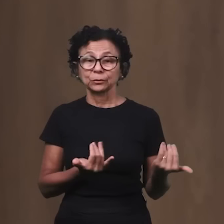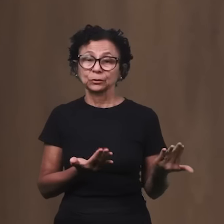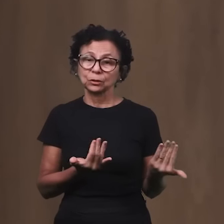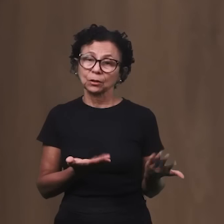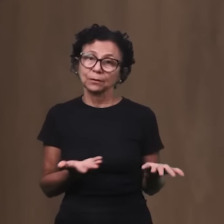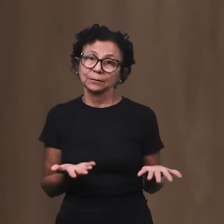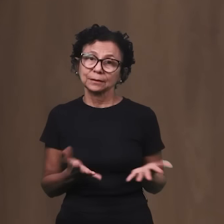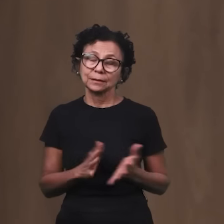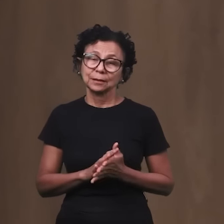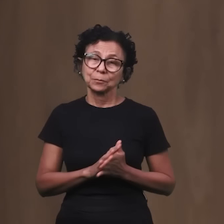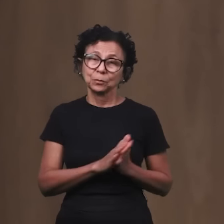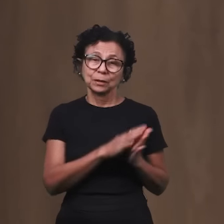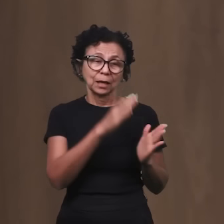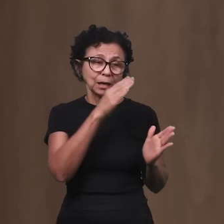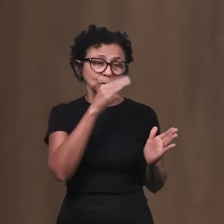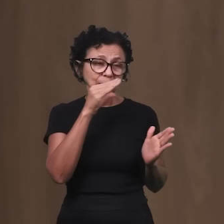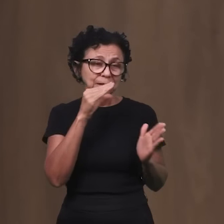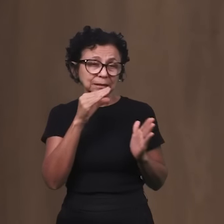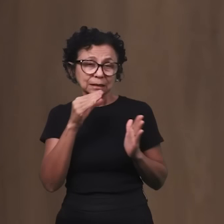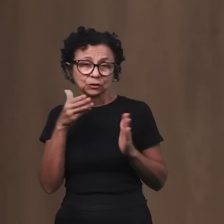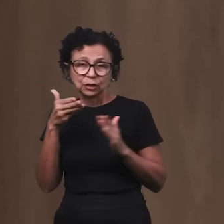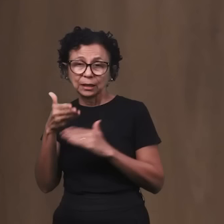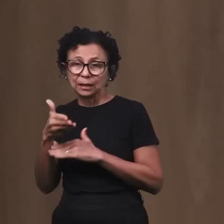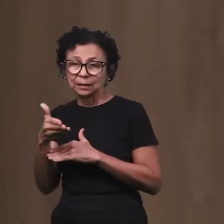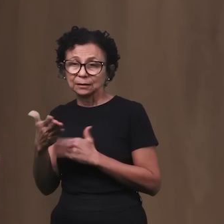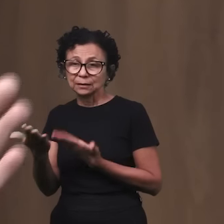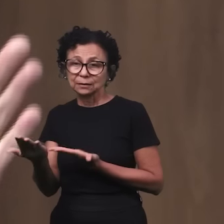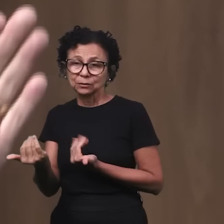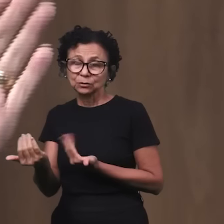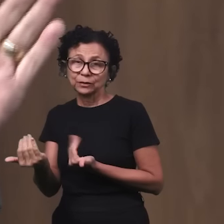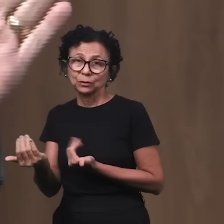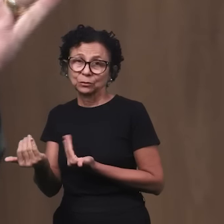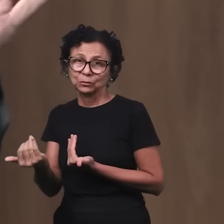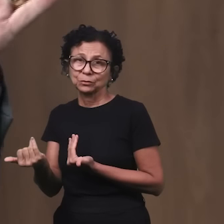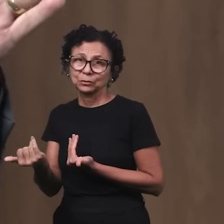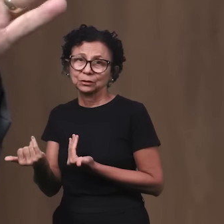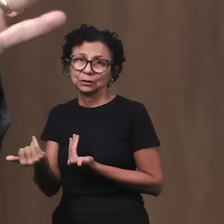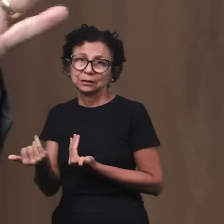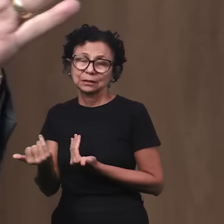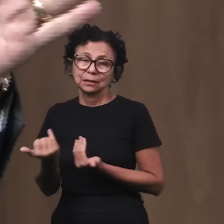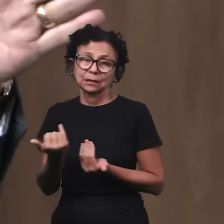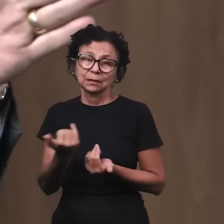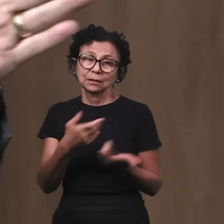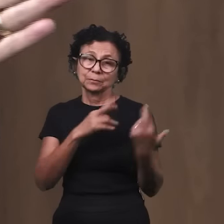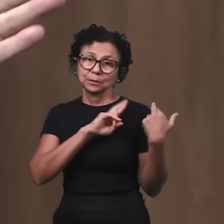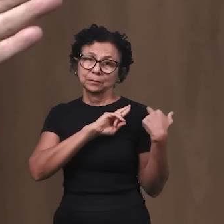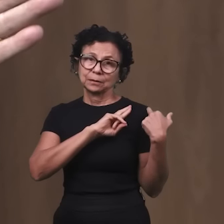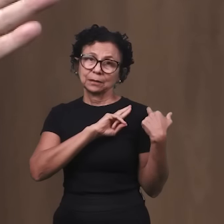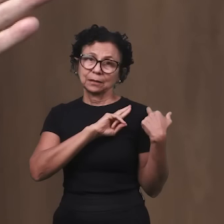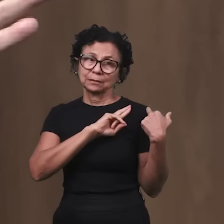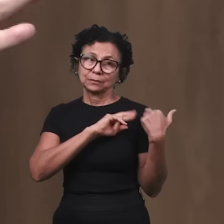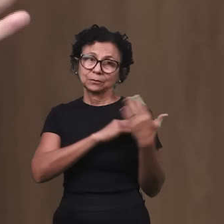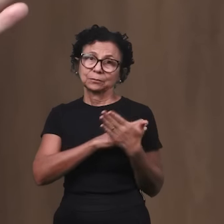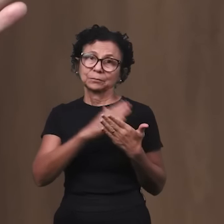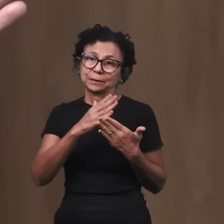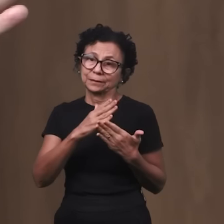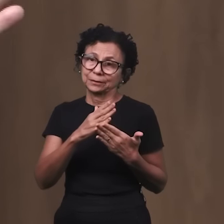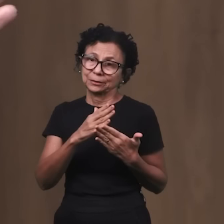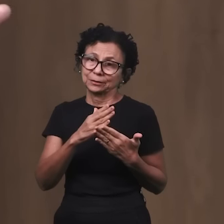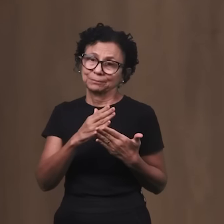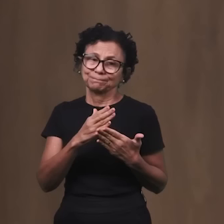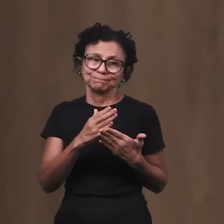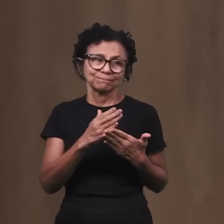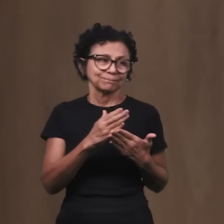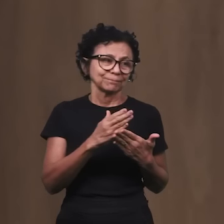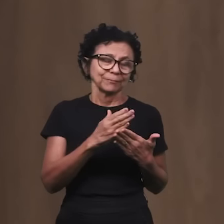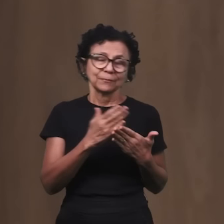da adolescência e entrando na juventude e começa as responsabilidades a aparecerem. Então, ele não sabe